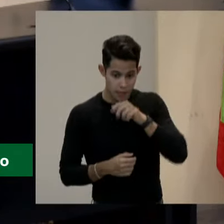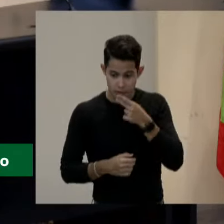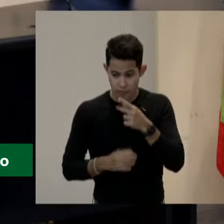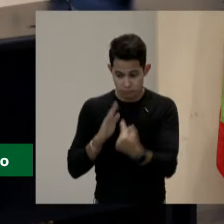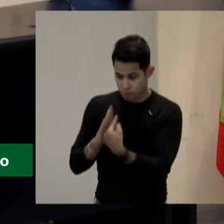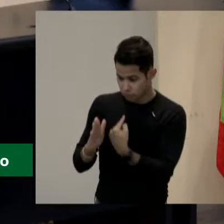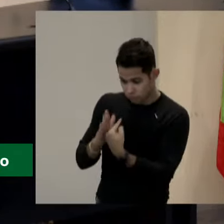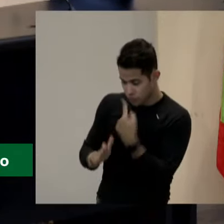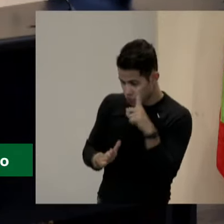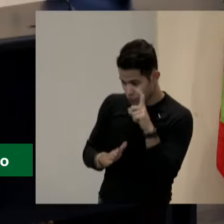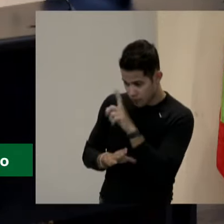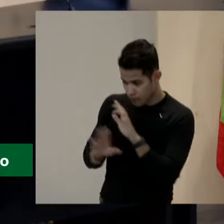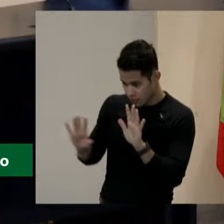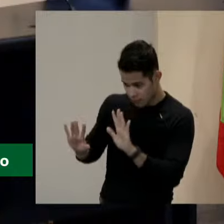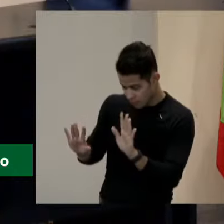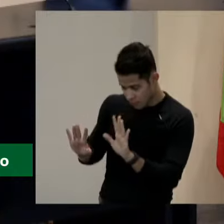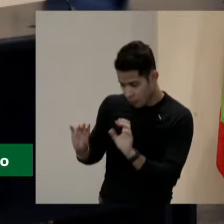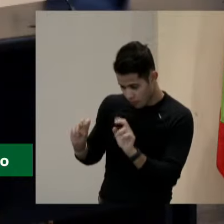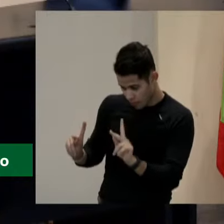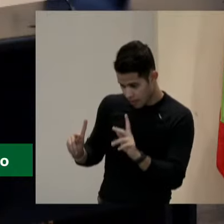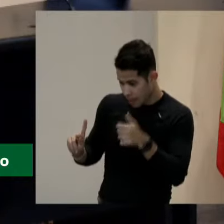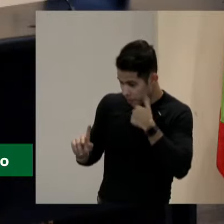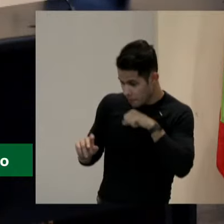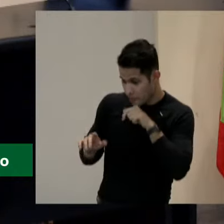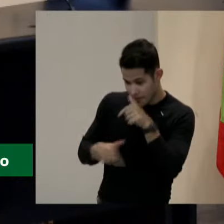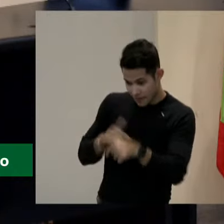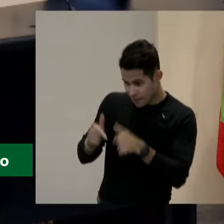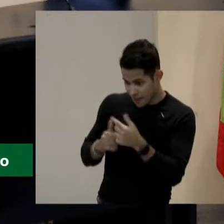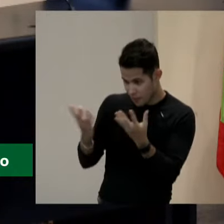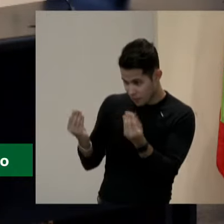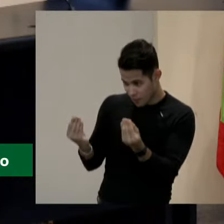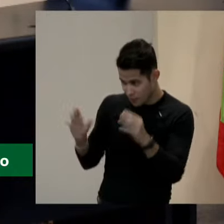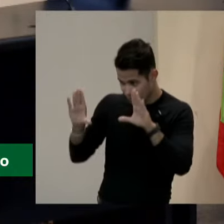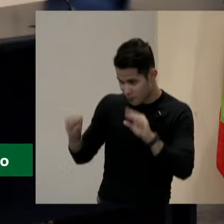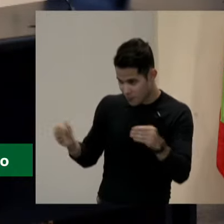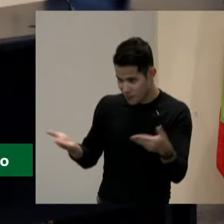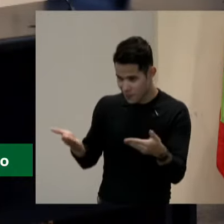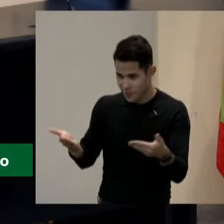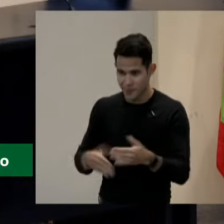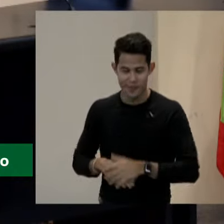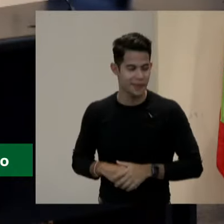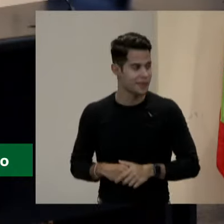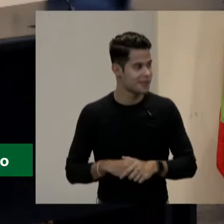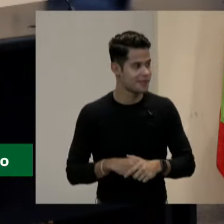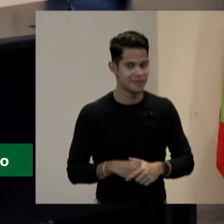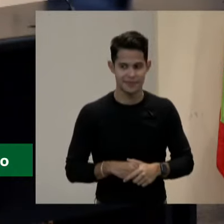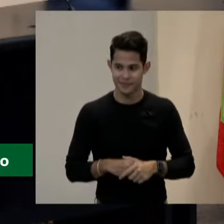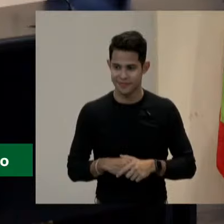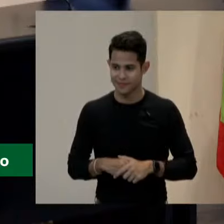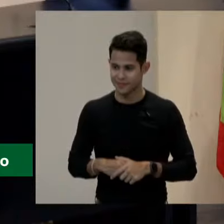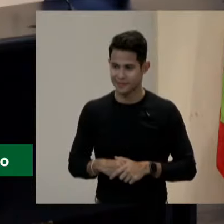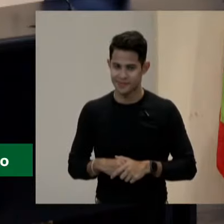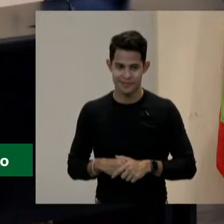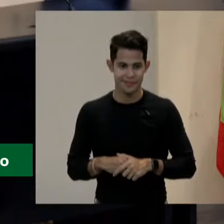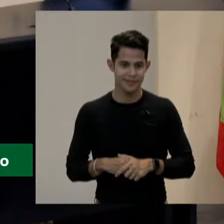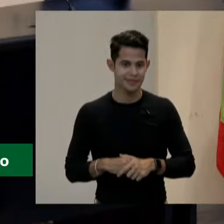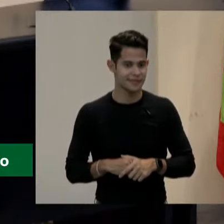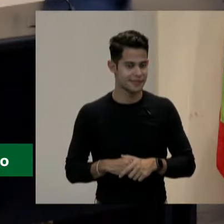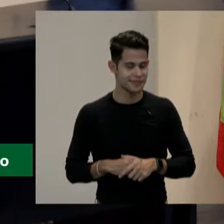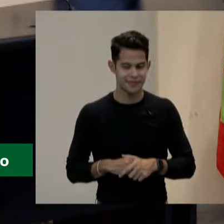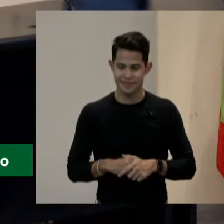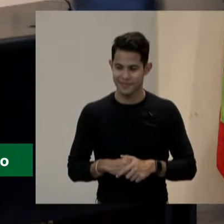pergunta difícil para a mamãe, não. Mamãe trabalhou muito essa noite. E mamãe, tem coisa que não pode explicar para